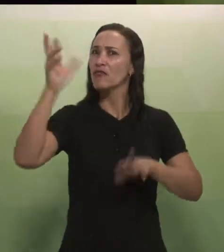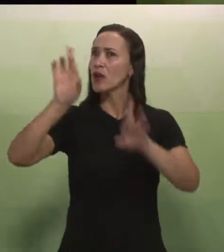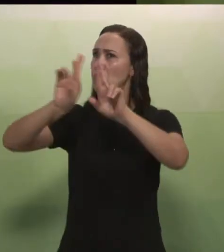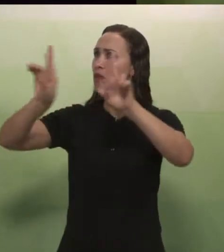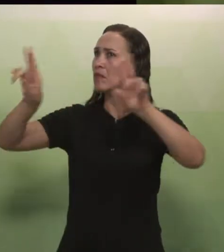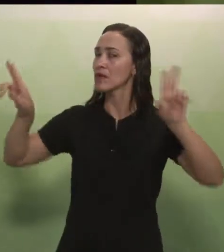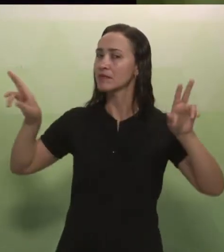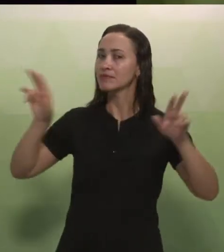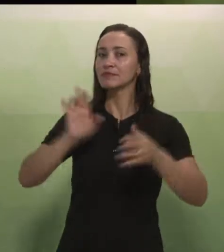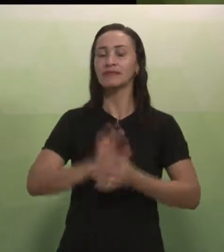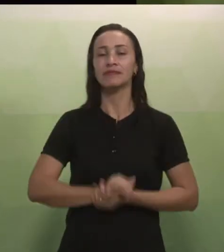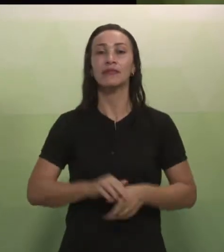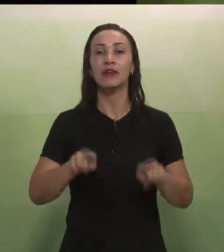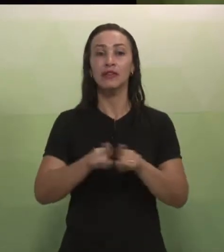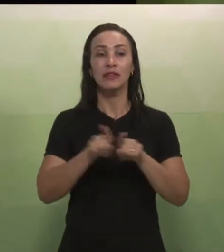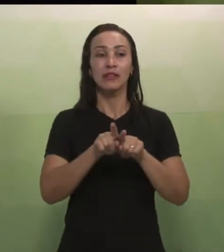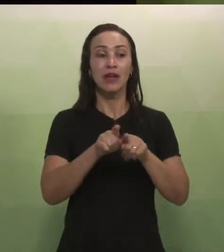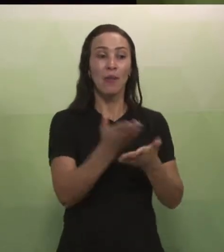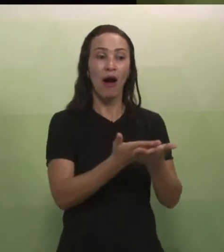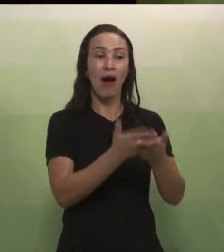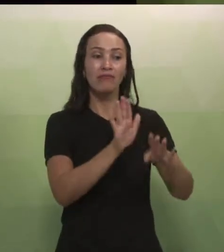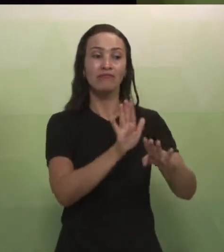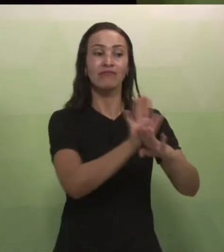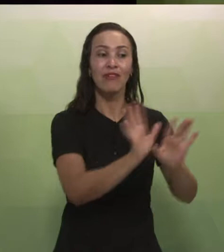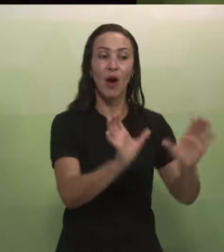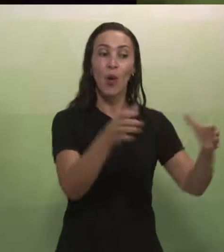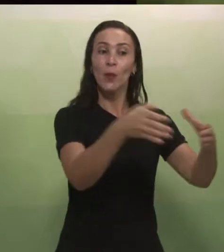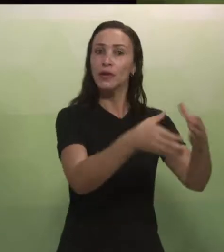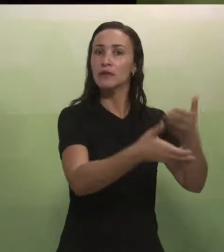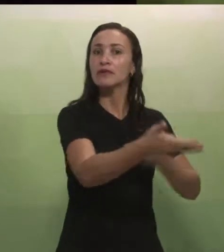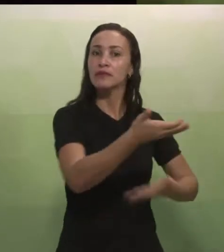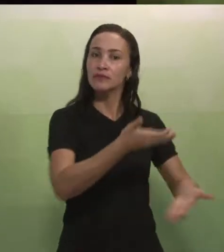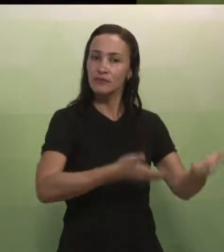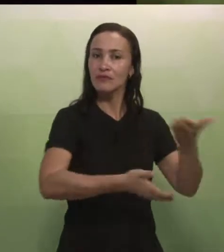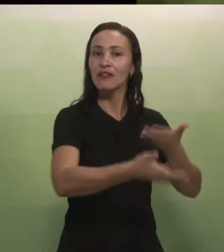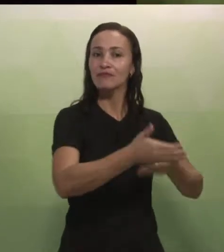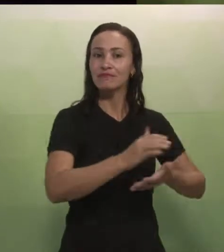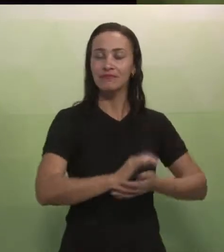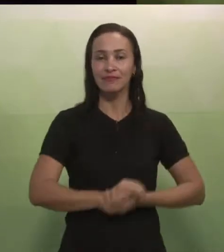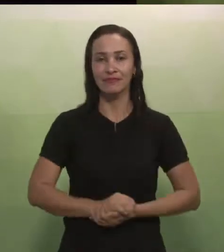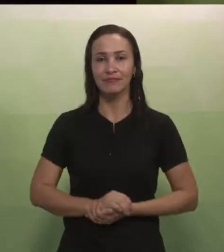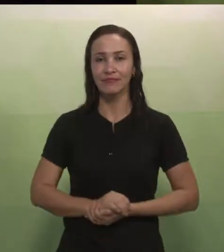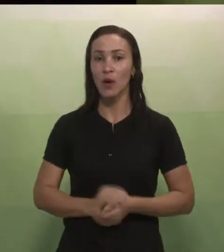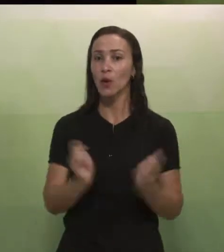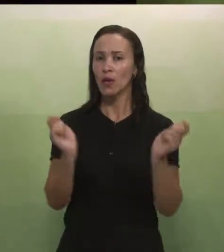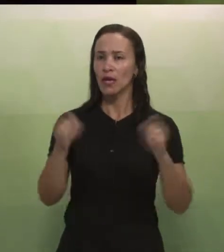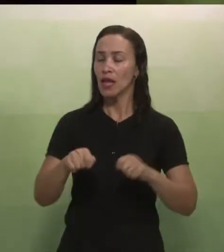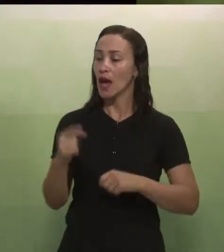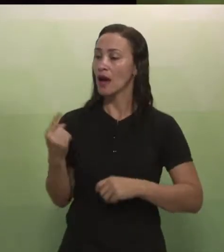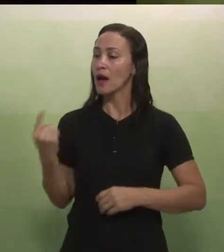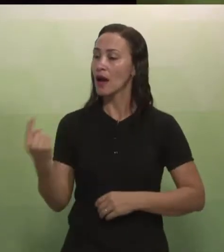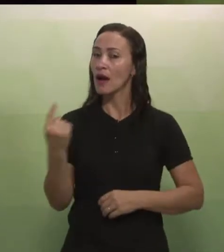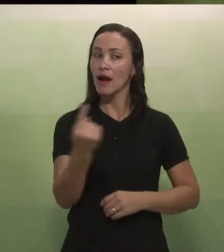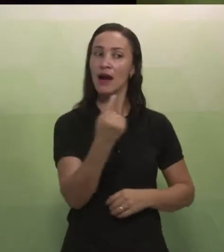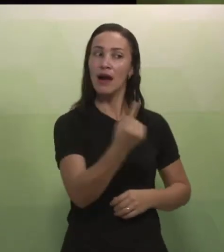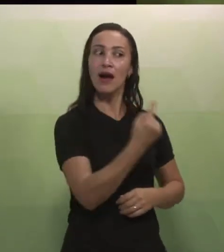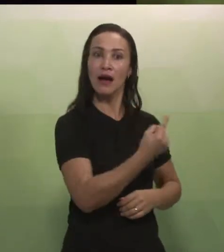eventos, de atendimento à comunidade, o que possibilita a cada um de